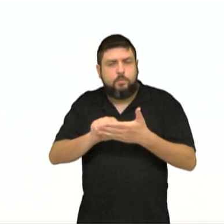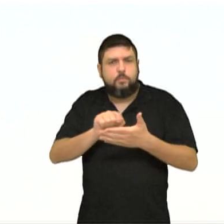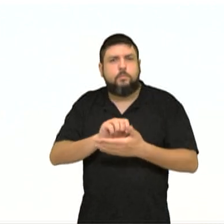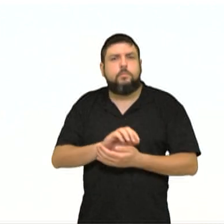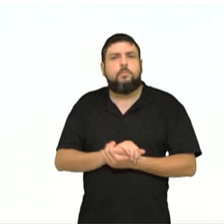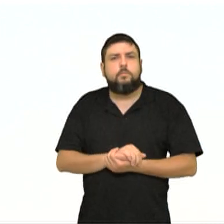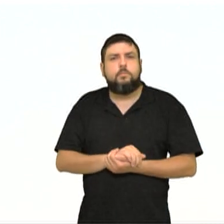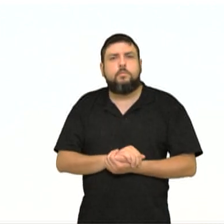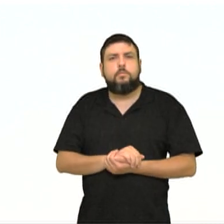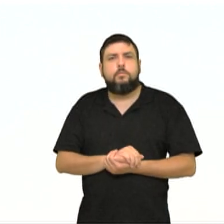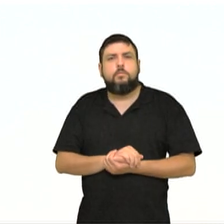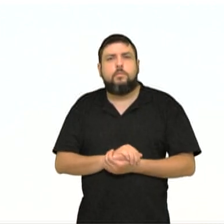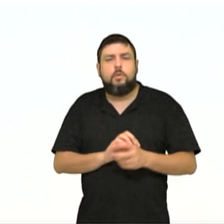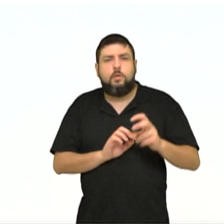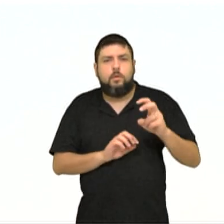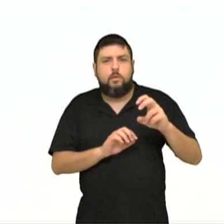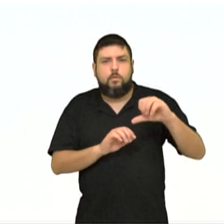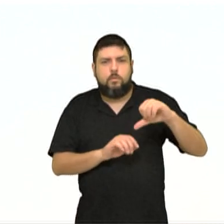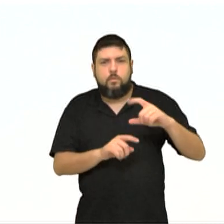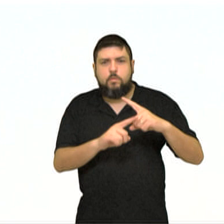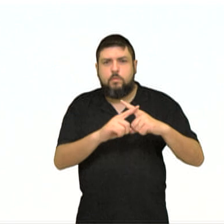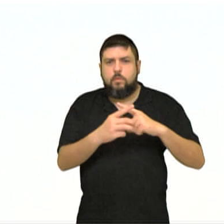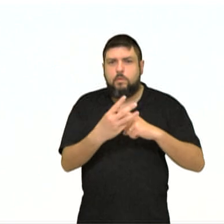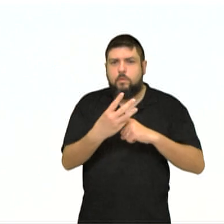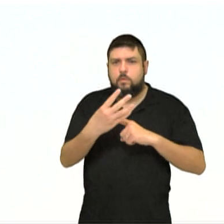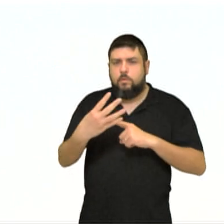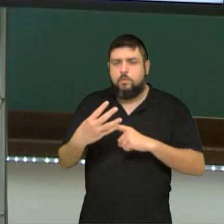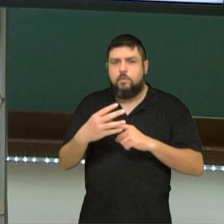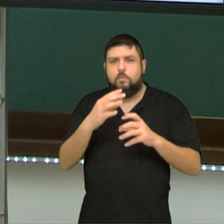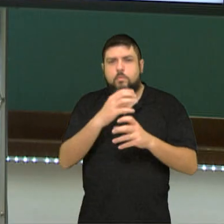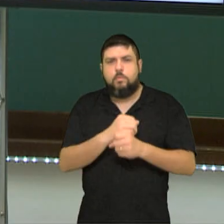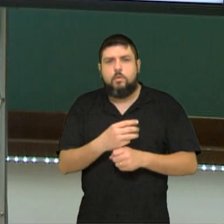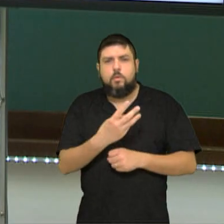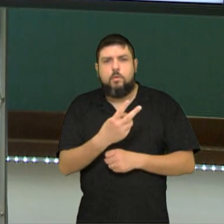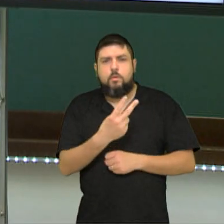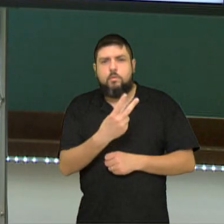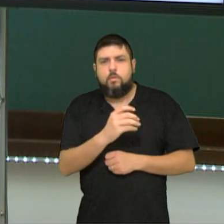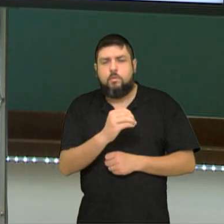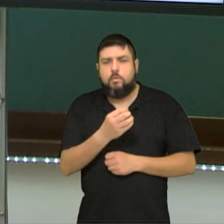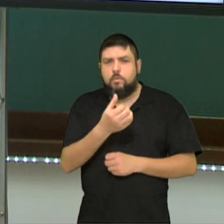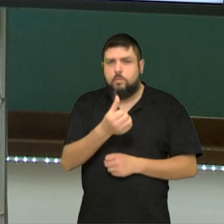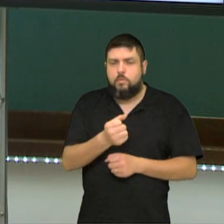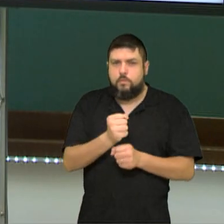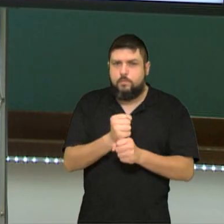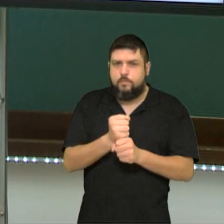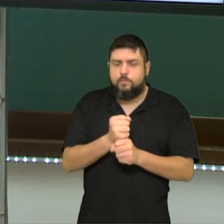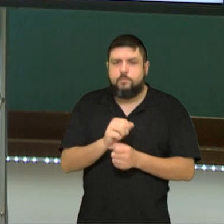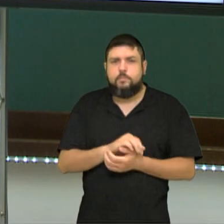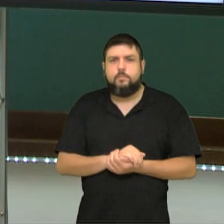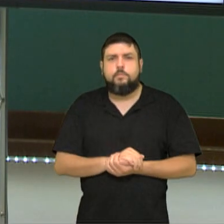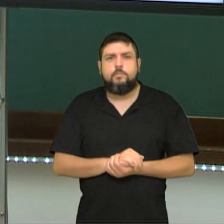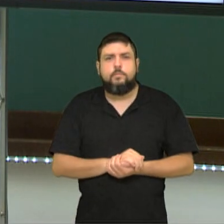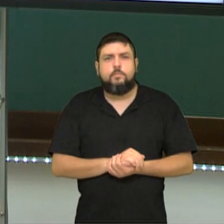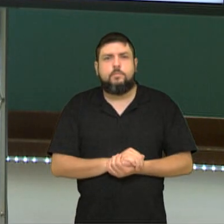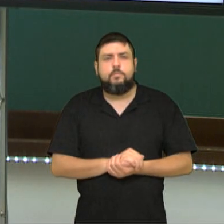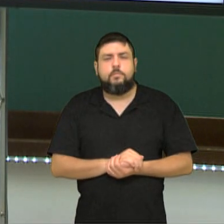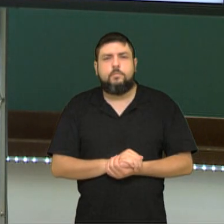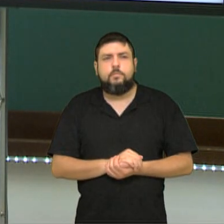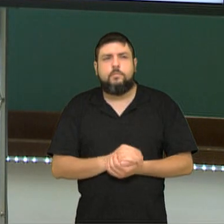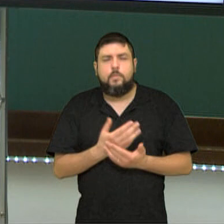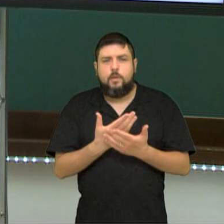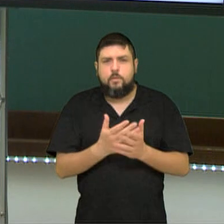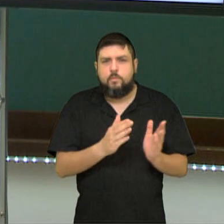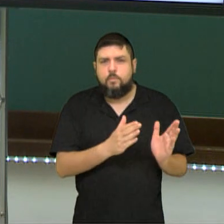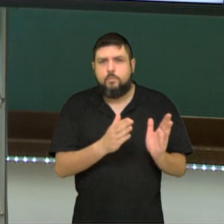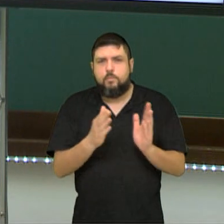multiplicação. 59 vezes 34, 206 anos é a resposta do nosso problema, ok? Vimos